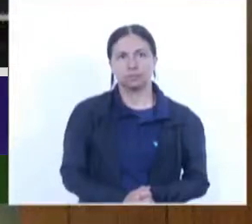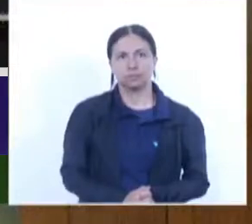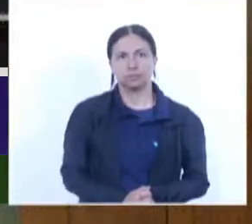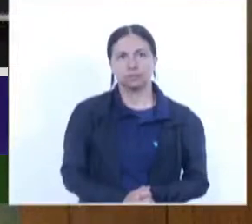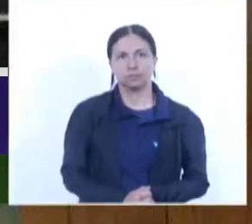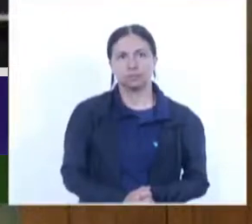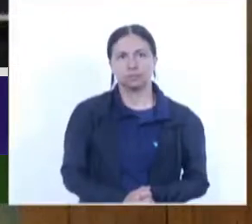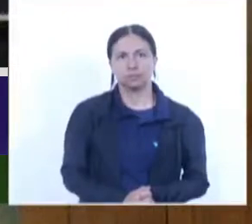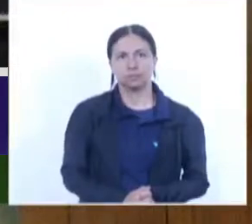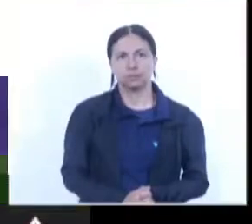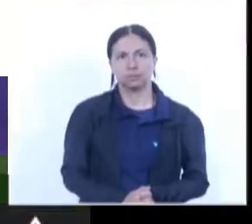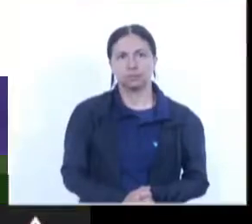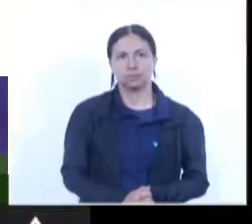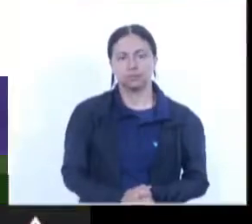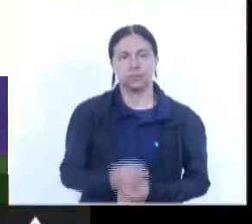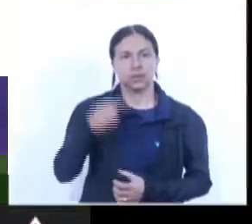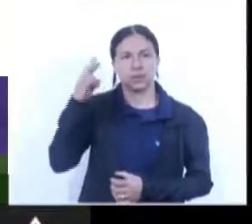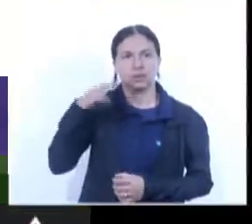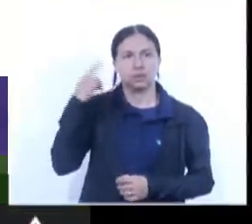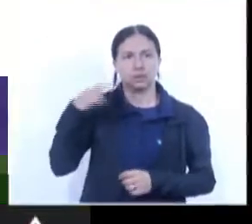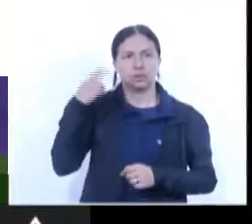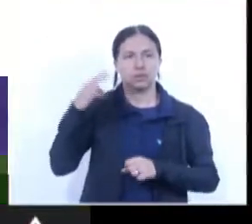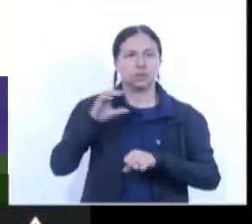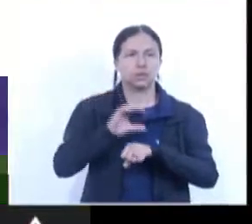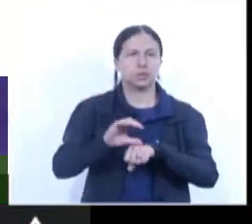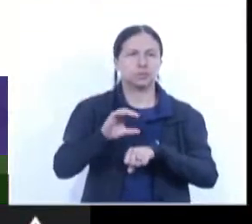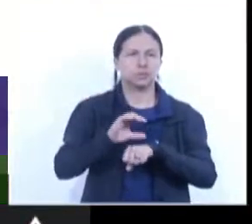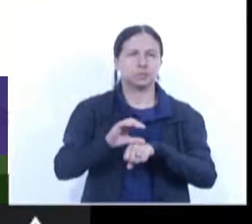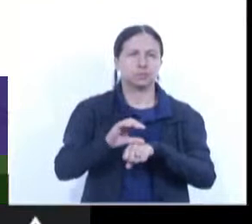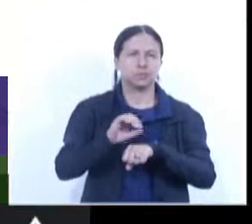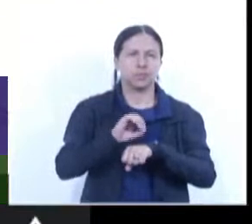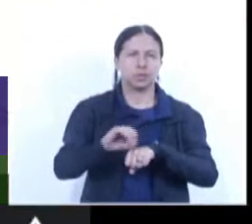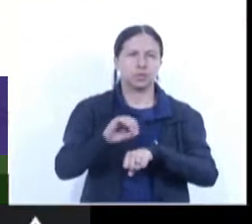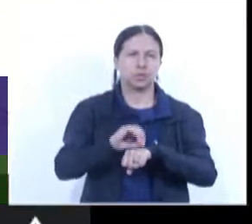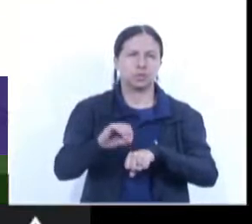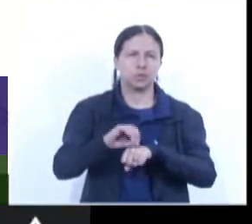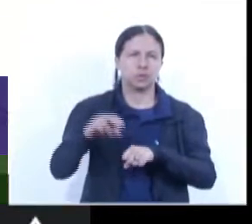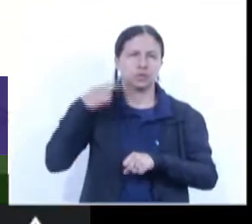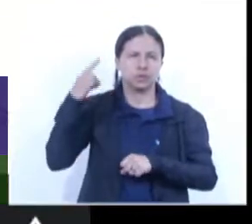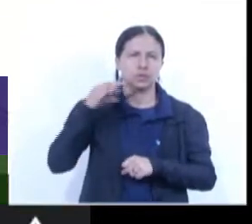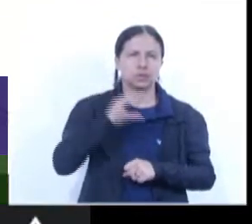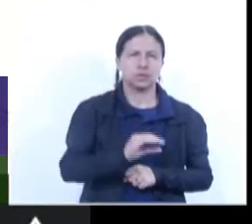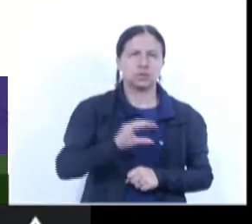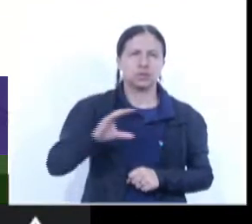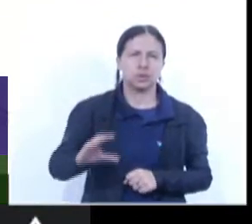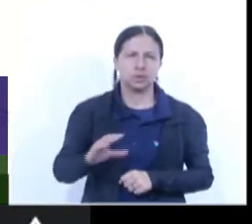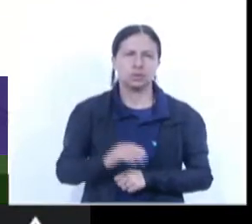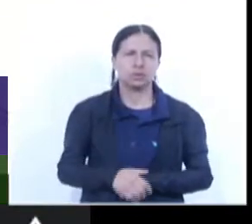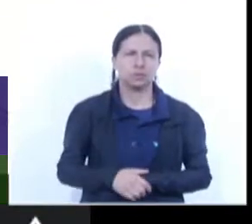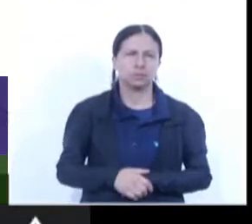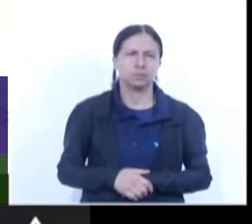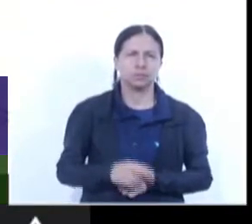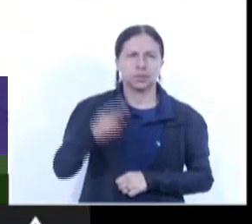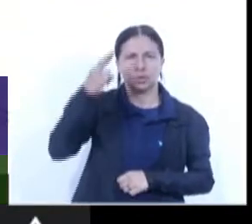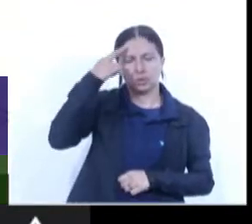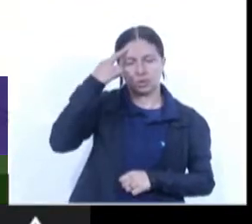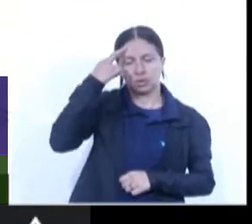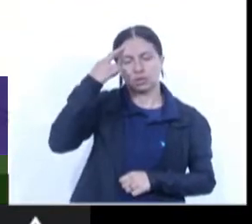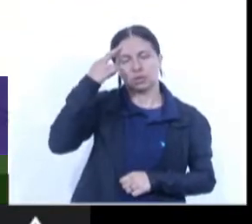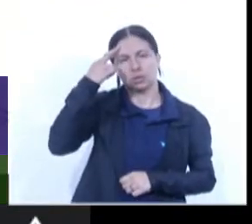vereadores que estão online outra luz Ivan Nunes Dudu